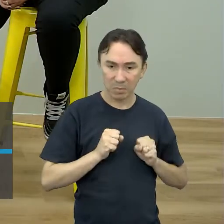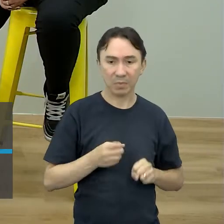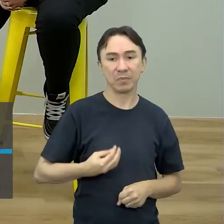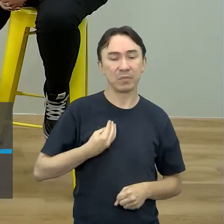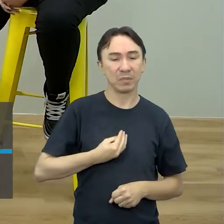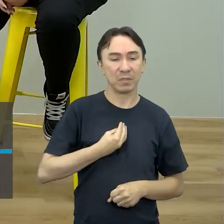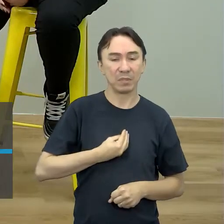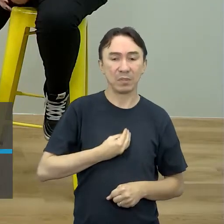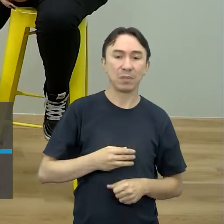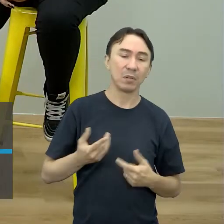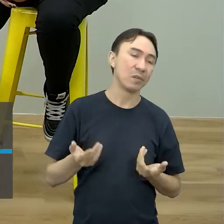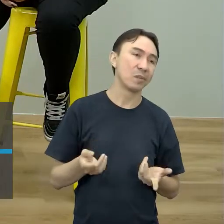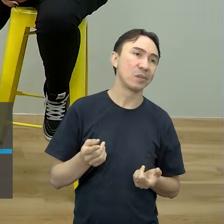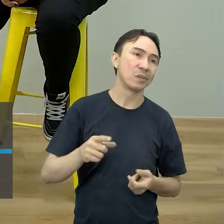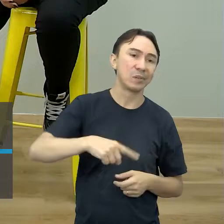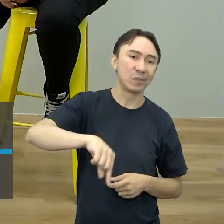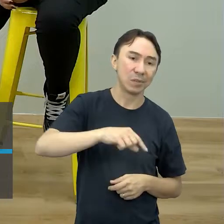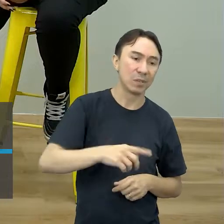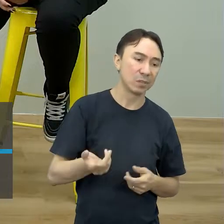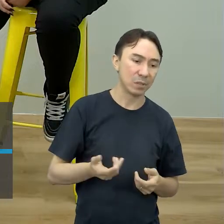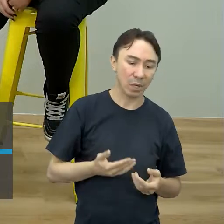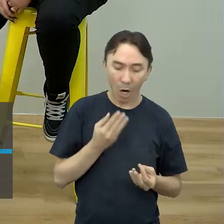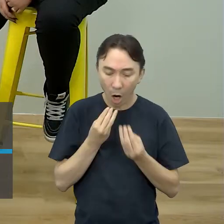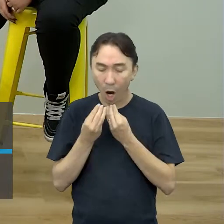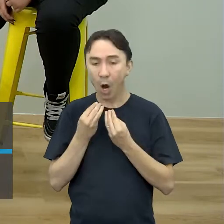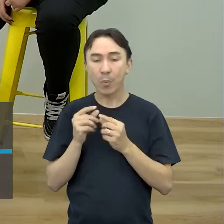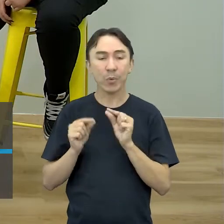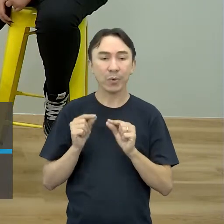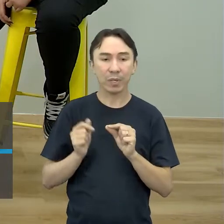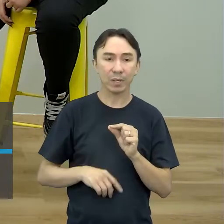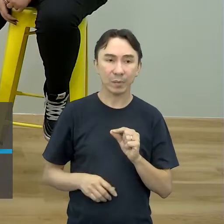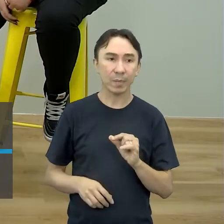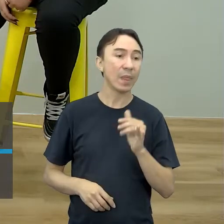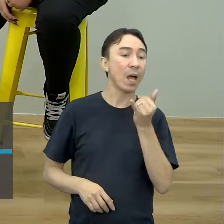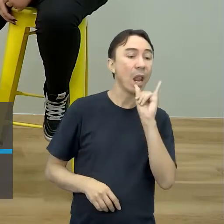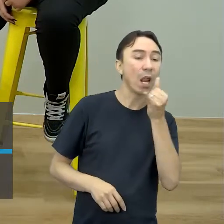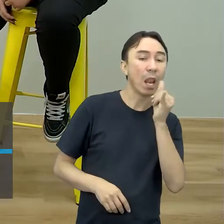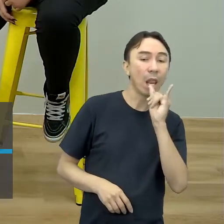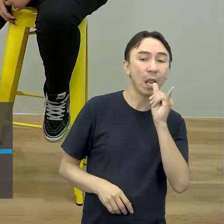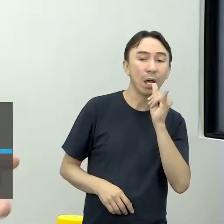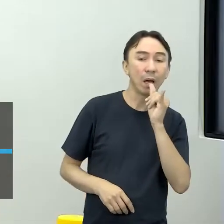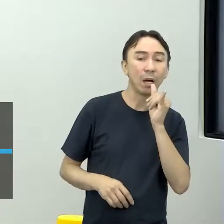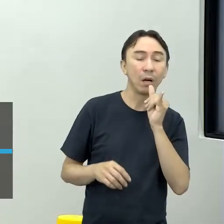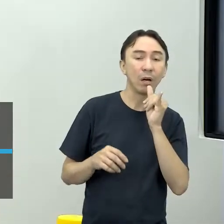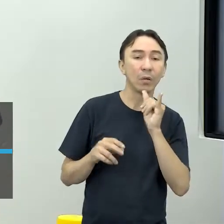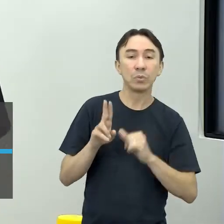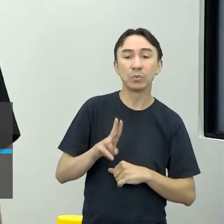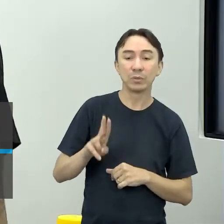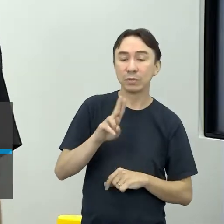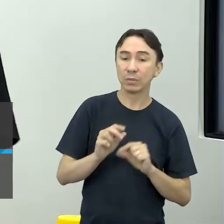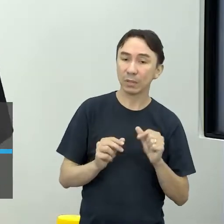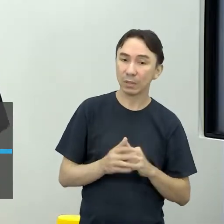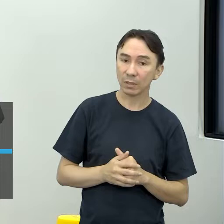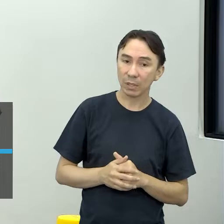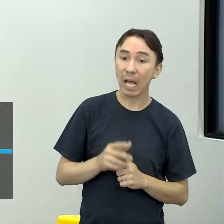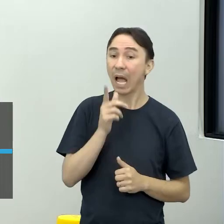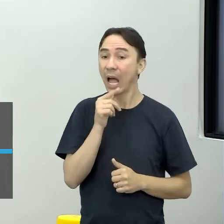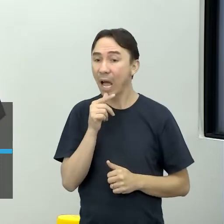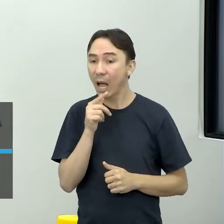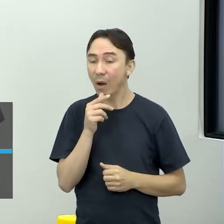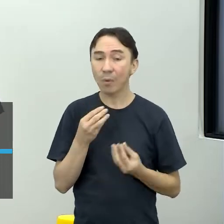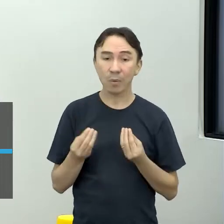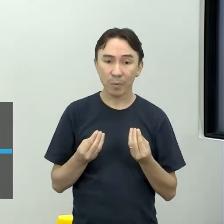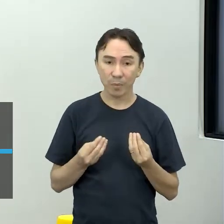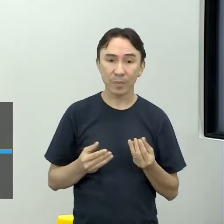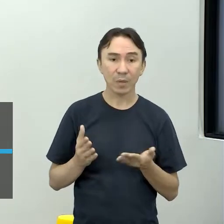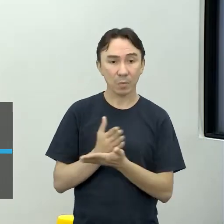gente se alimenta, ou da energia que a gente acaba gastando, reutilização da água, por exemplo, tem até já casas, Fabi, que tem um mecanismo para